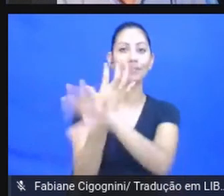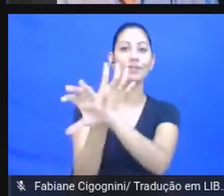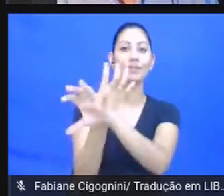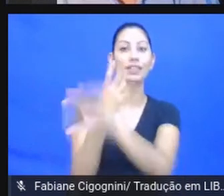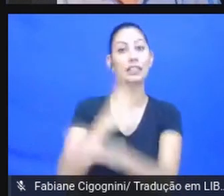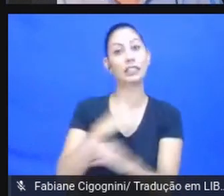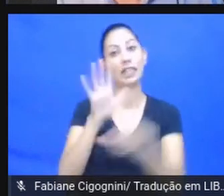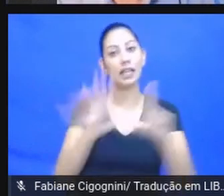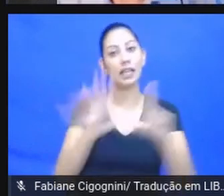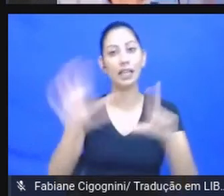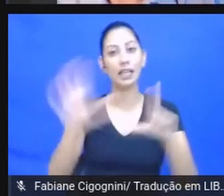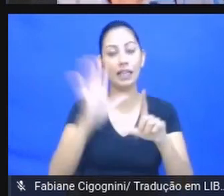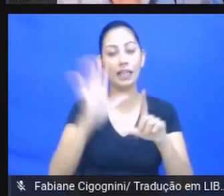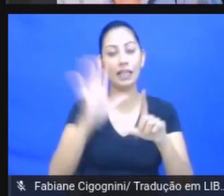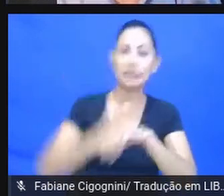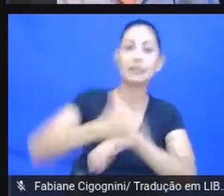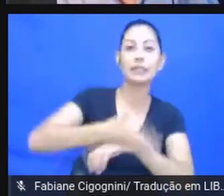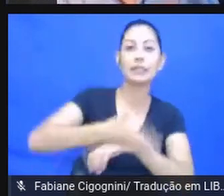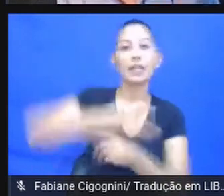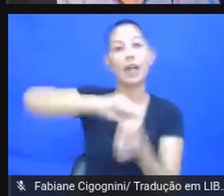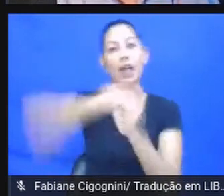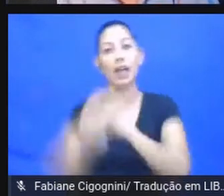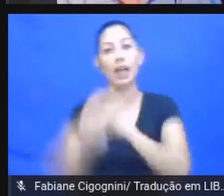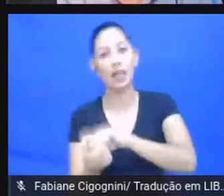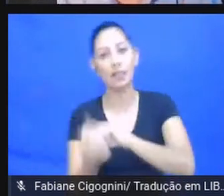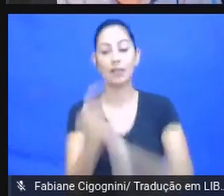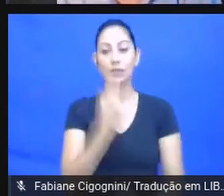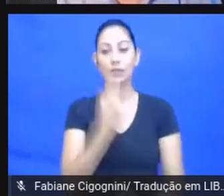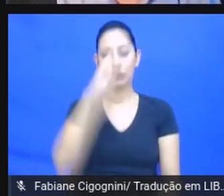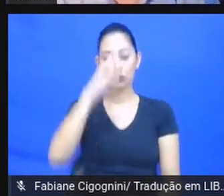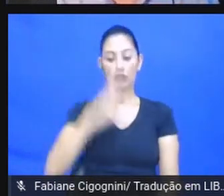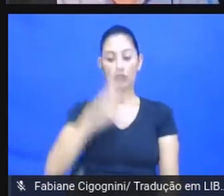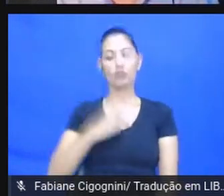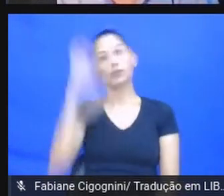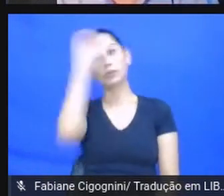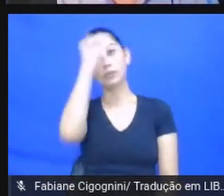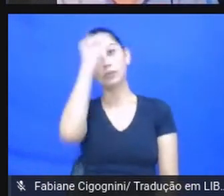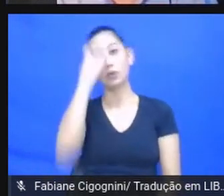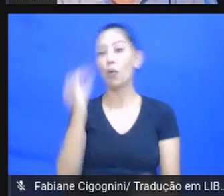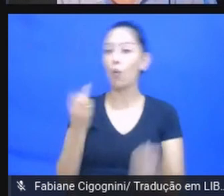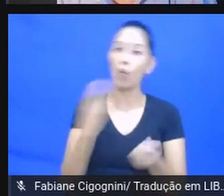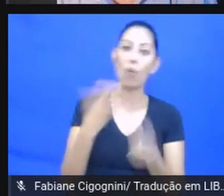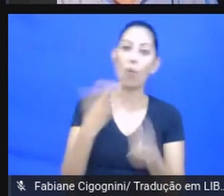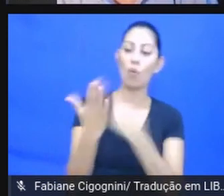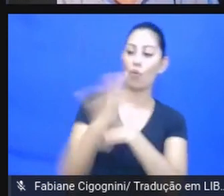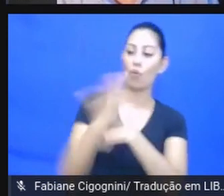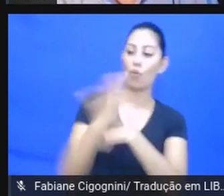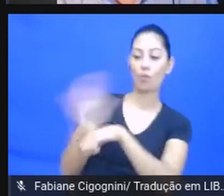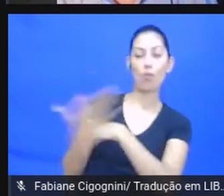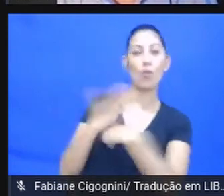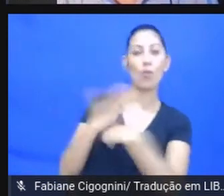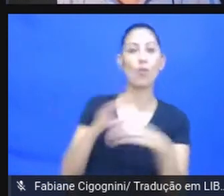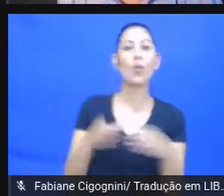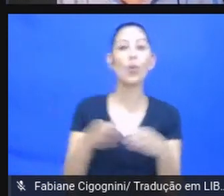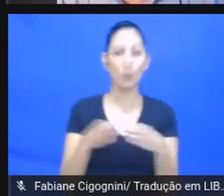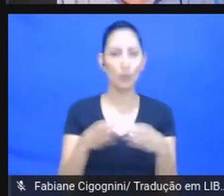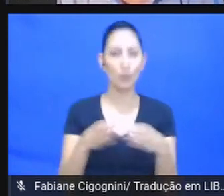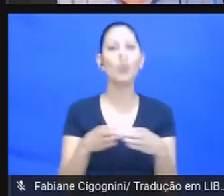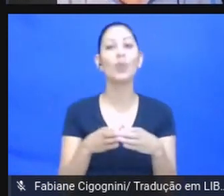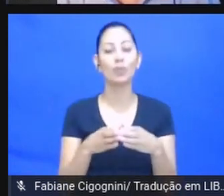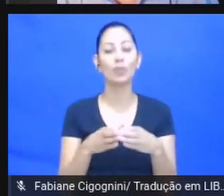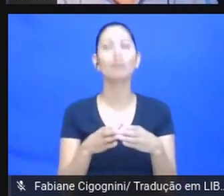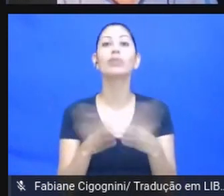plataforma, seja sozinhos ou em grupo. Tem muitas plataformas live, desde o